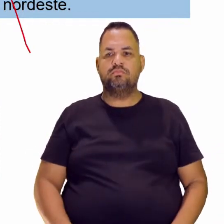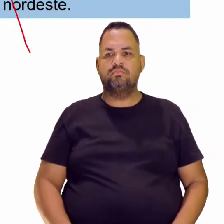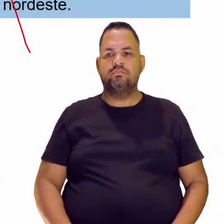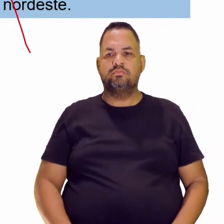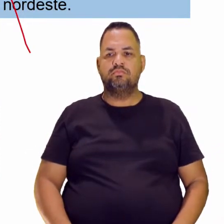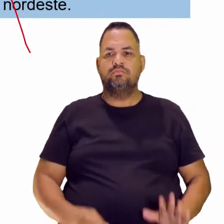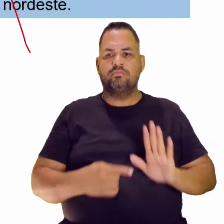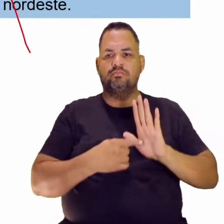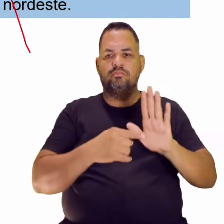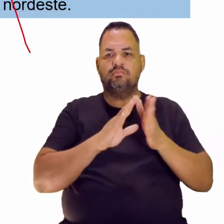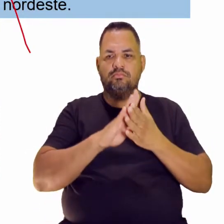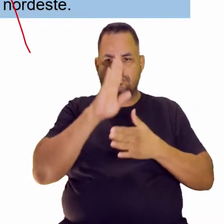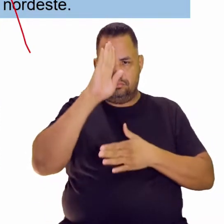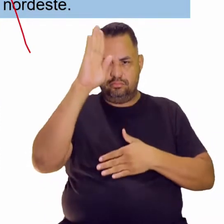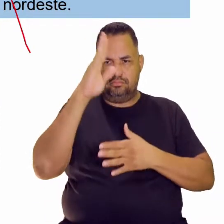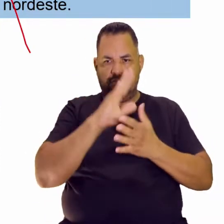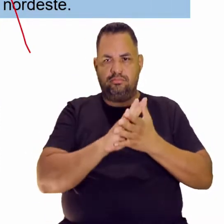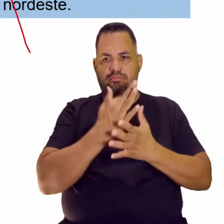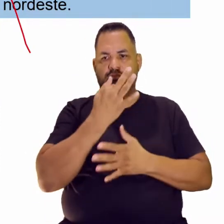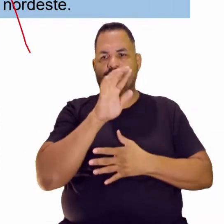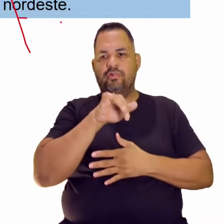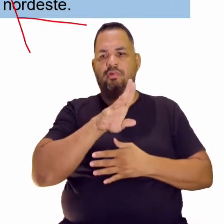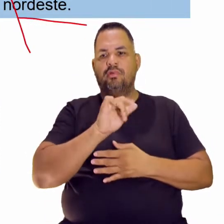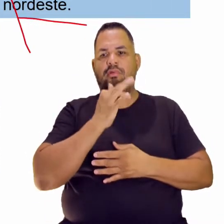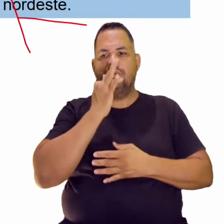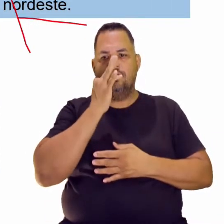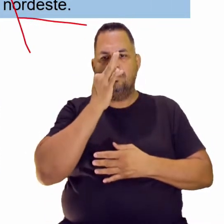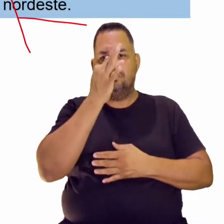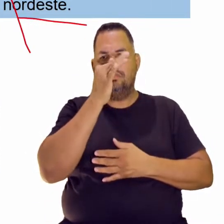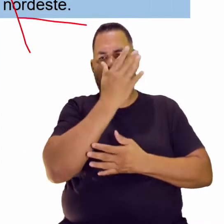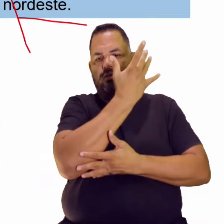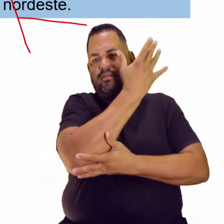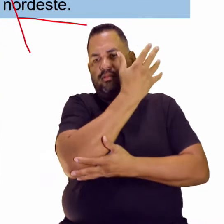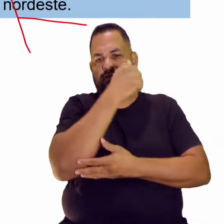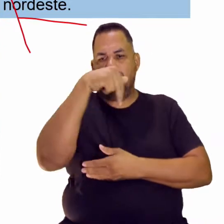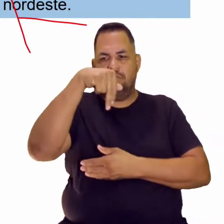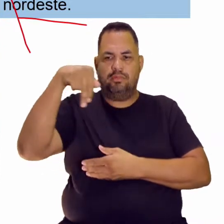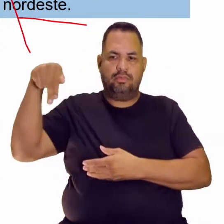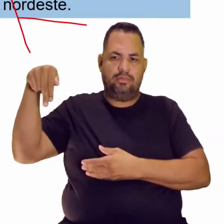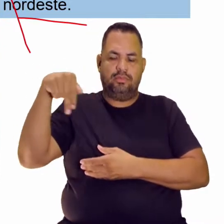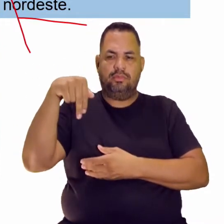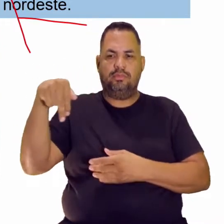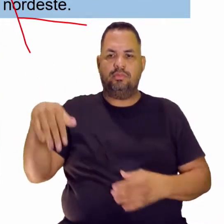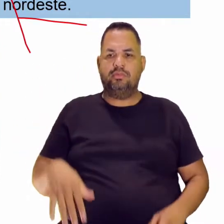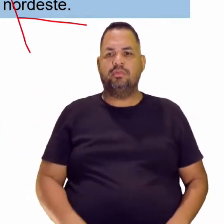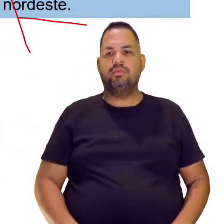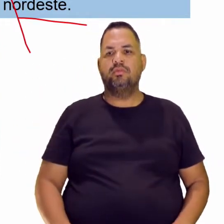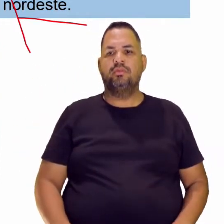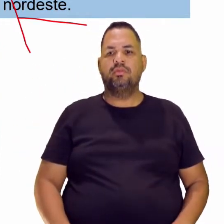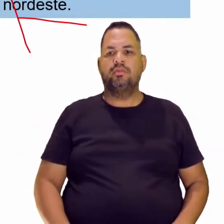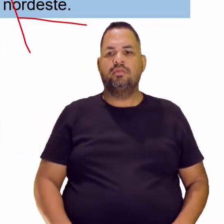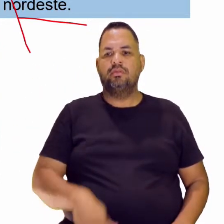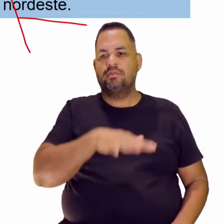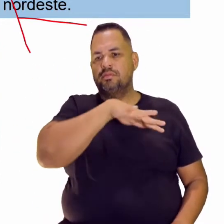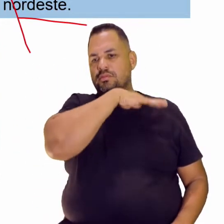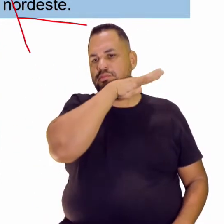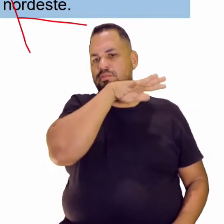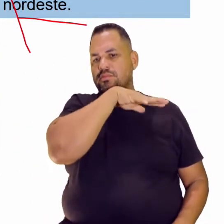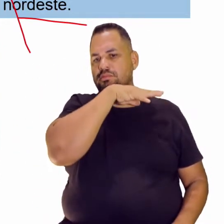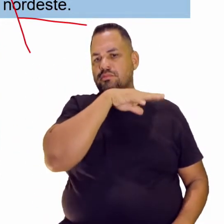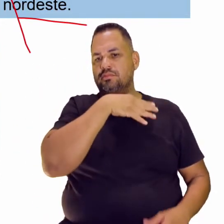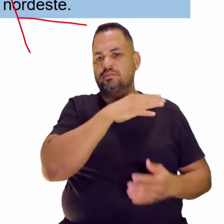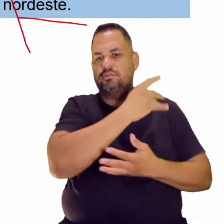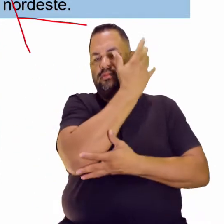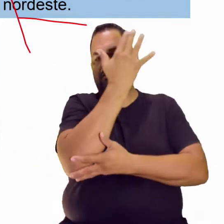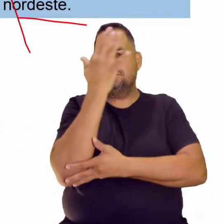ele mostrou principalmente a fauna e a flora do Nordeste. Esse quadro aqui é